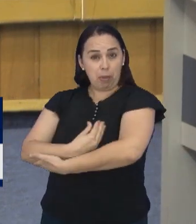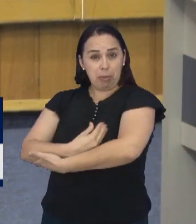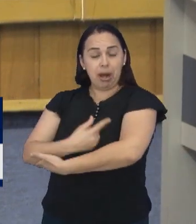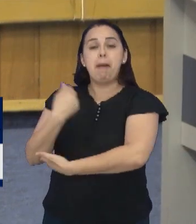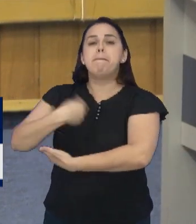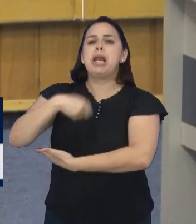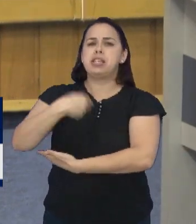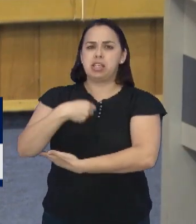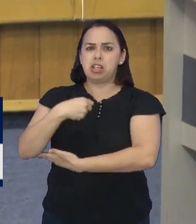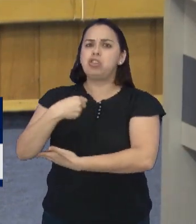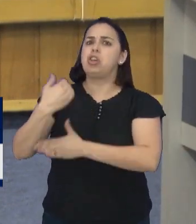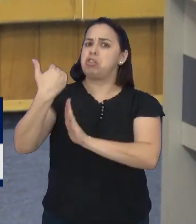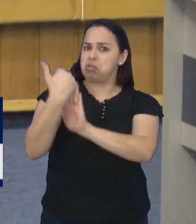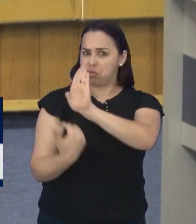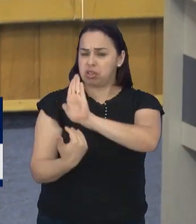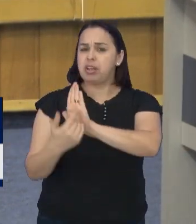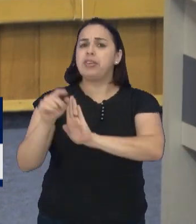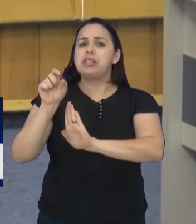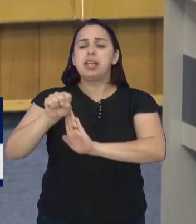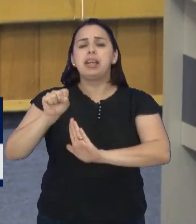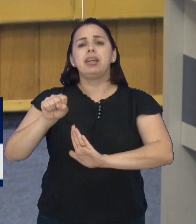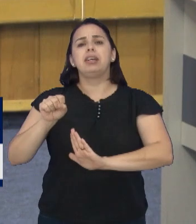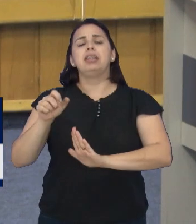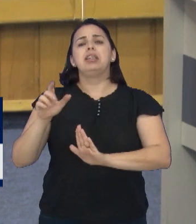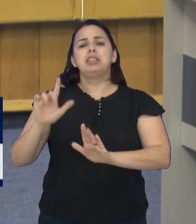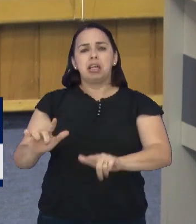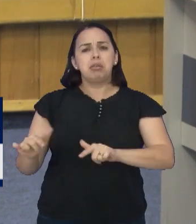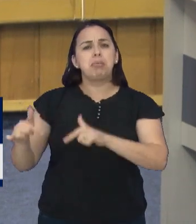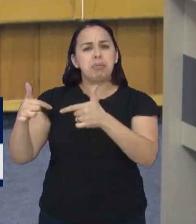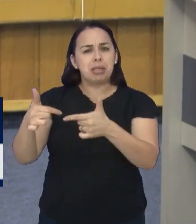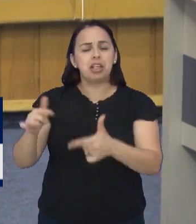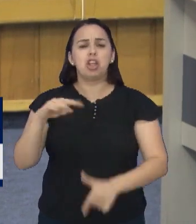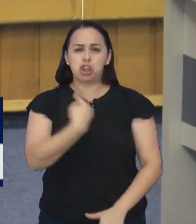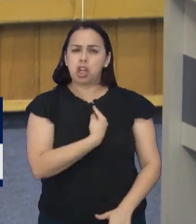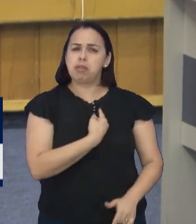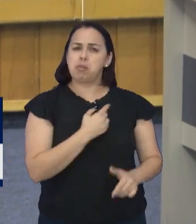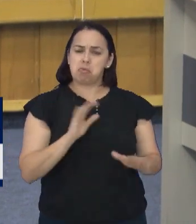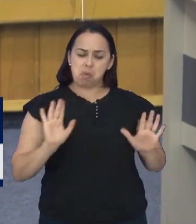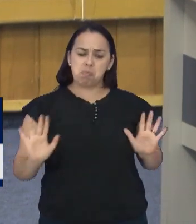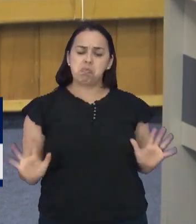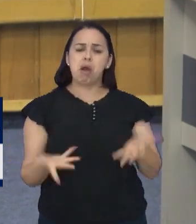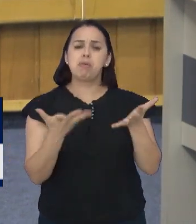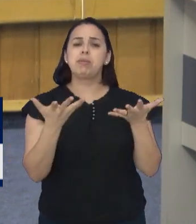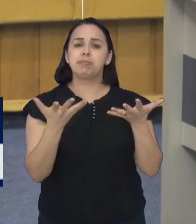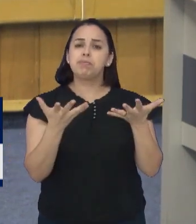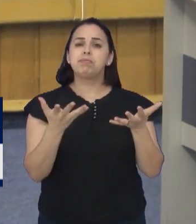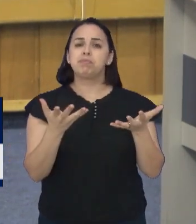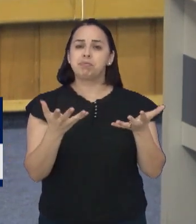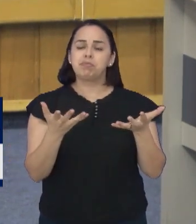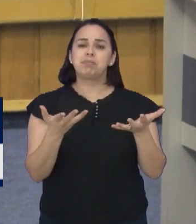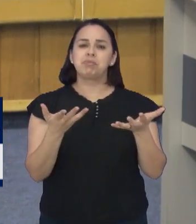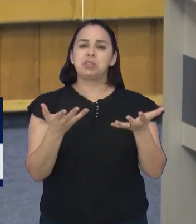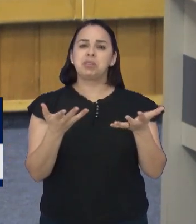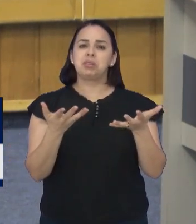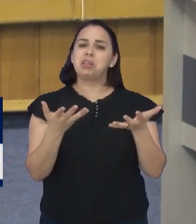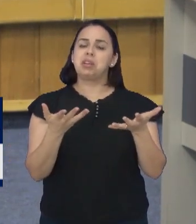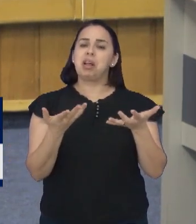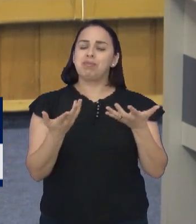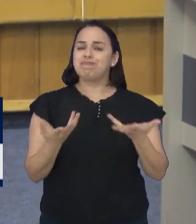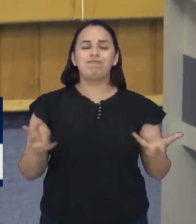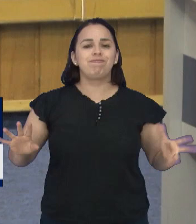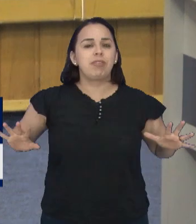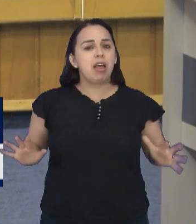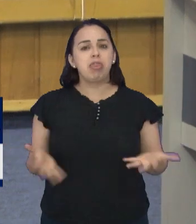sim dessa isenção, porque elas estão ali, têm uma dedicação, e nós vamos fortalecer inclusive esse laço,